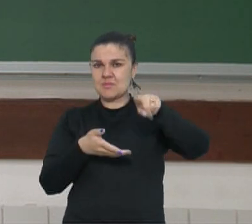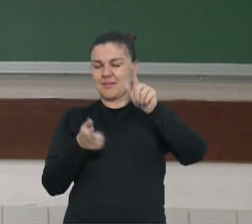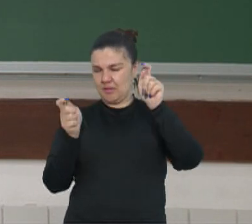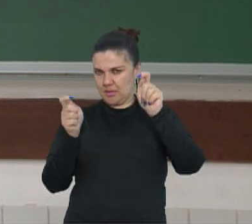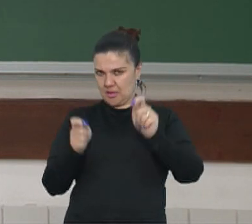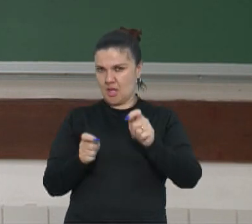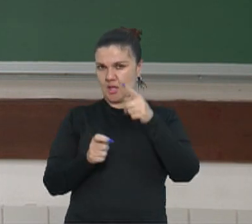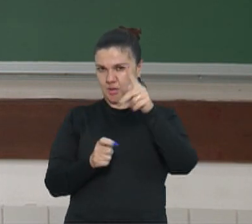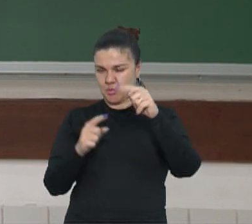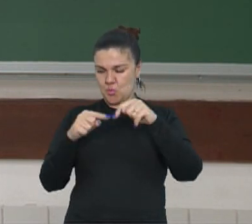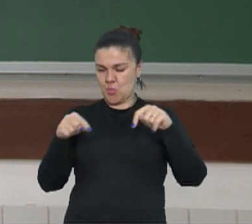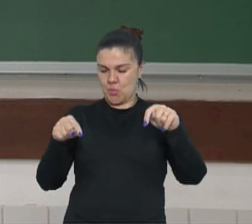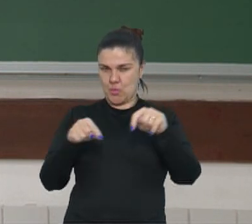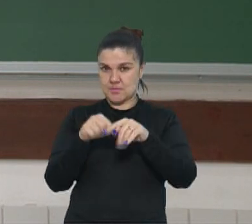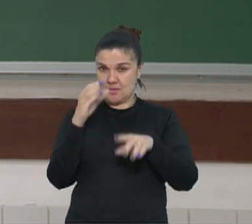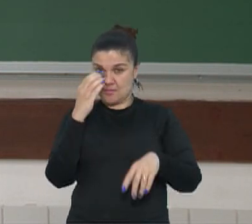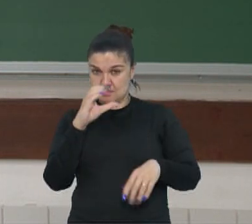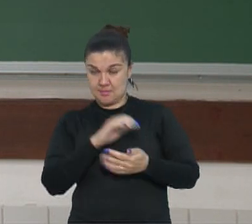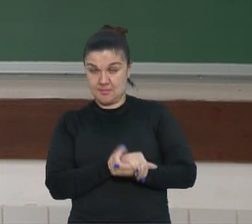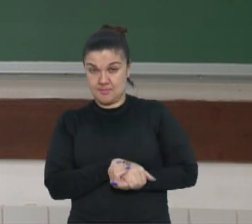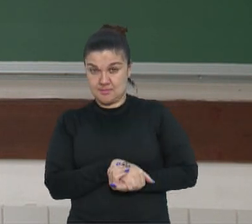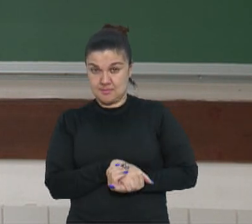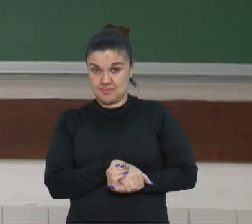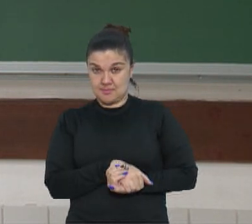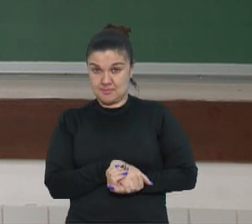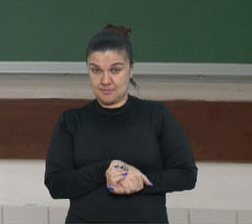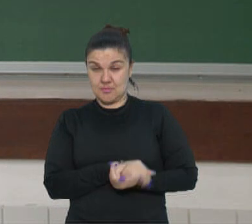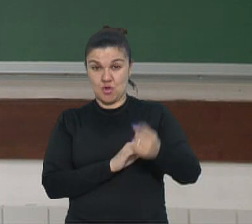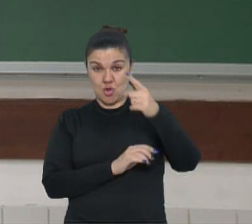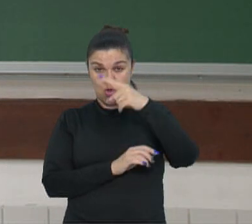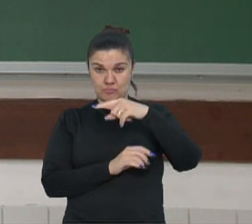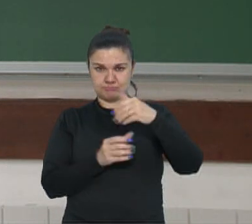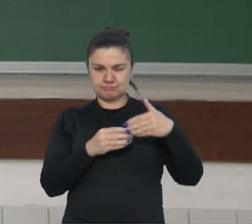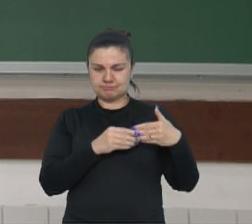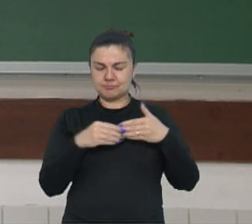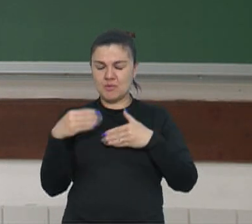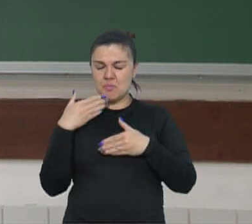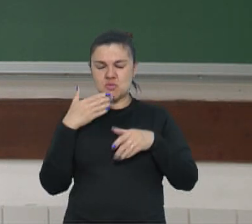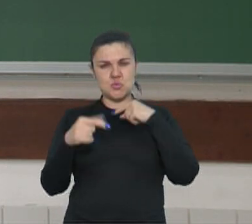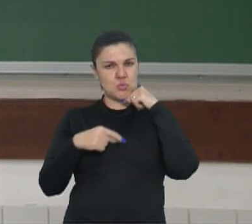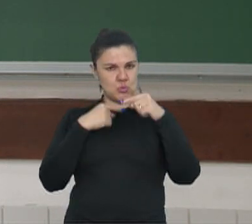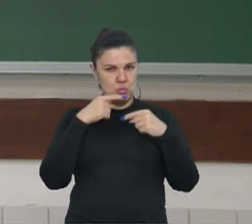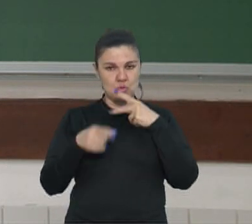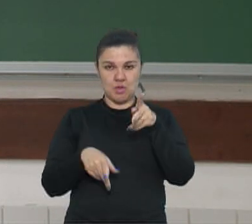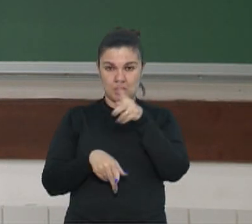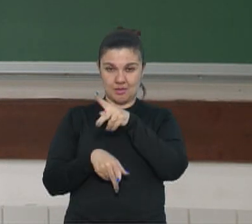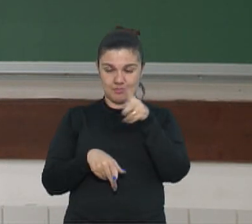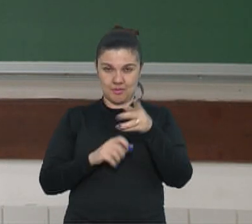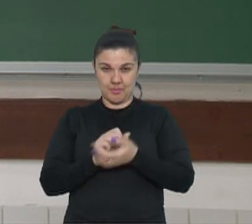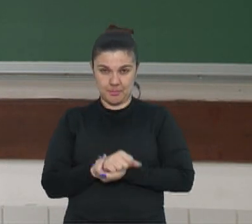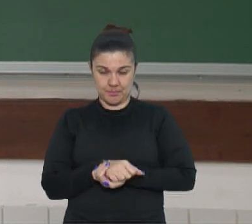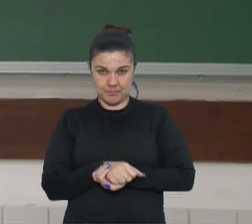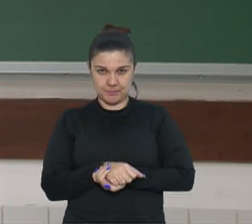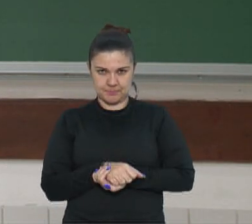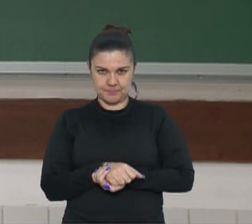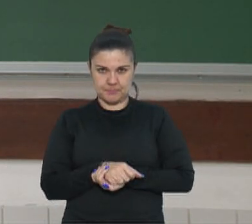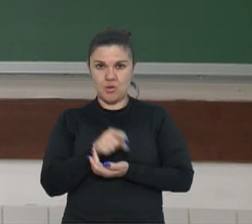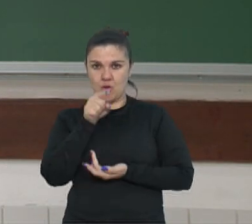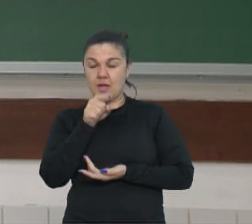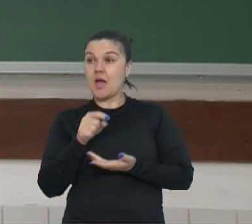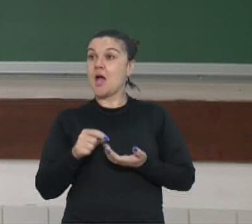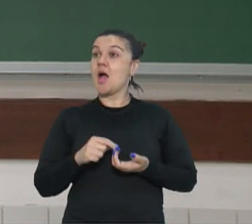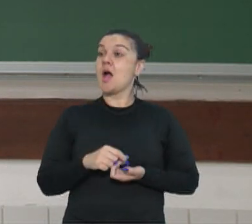na sala de aula da sua turma em ciências? Você está buscando o professor quando você tem dúvidas? Você está